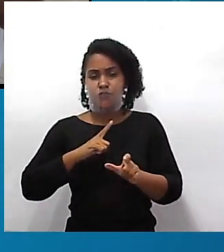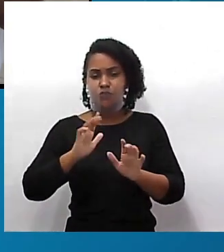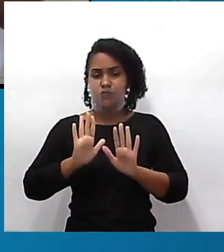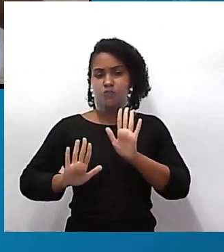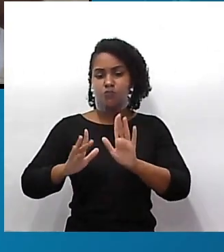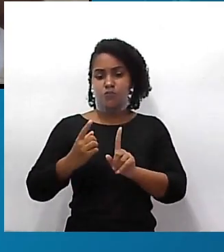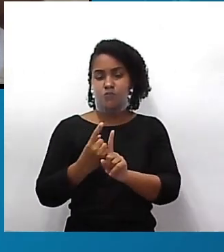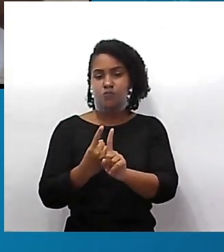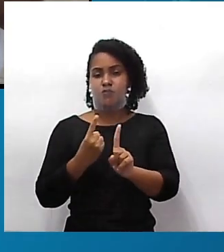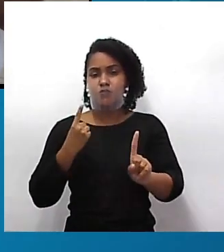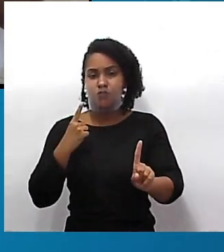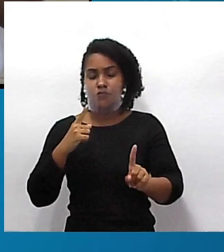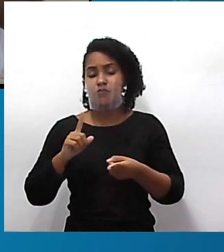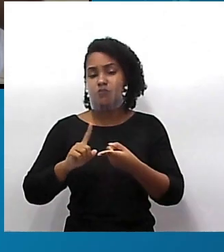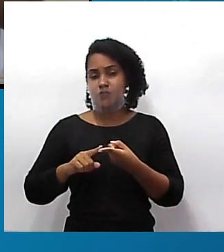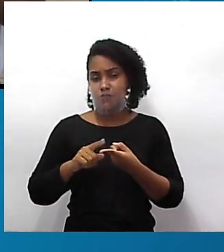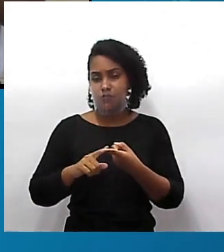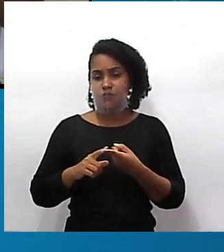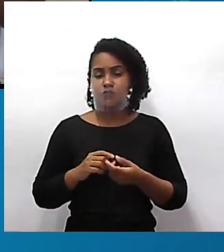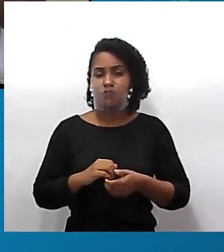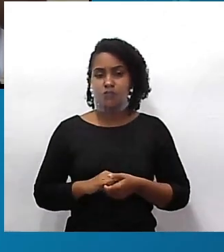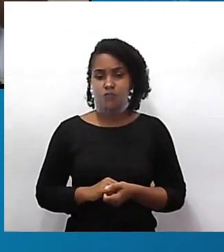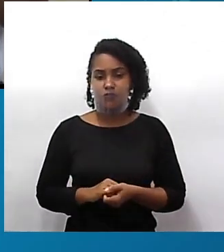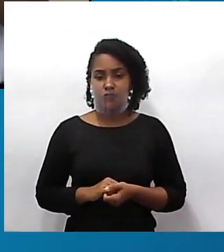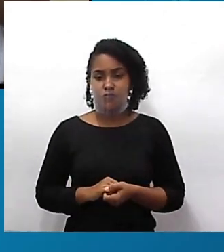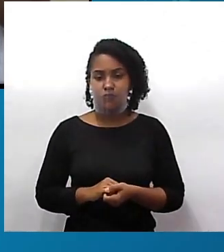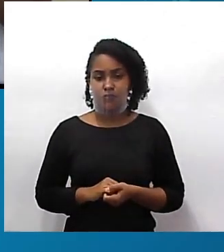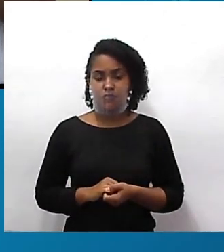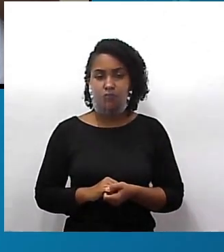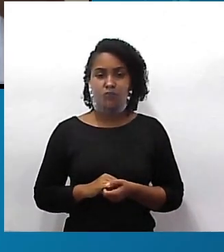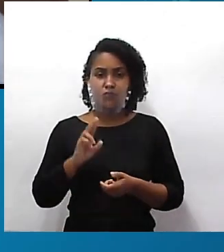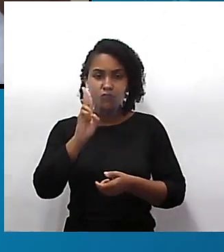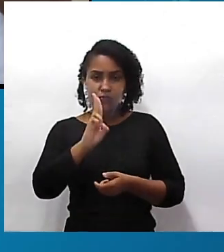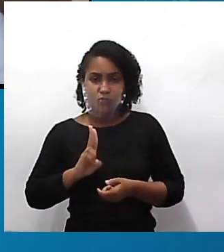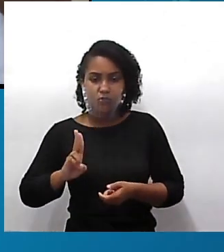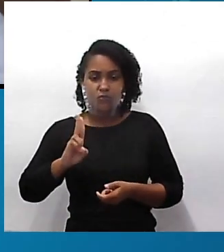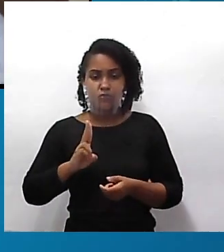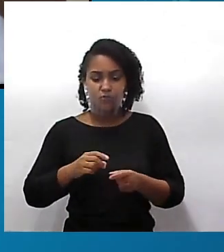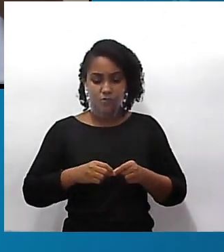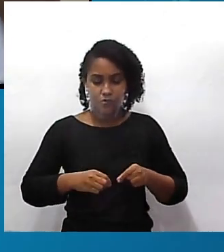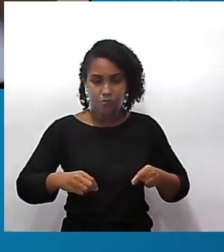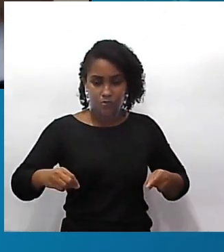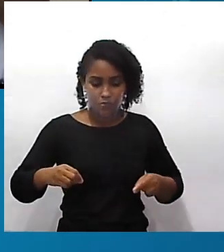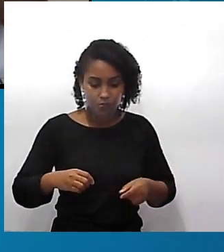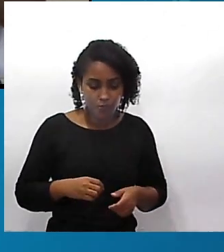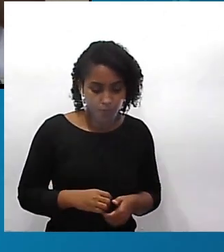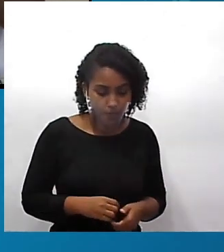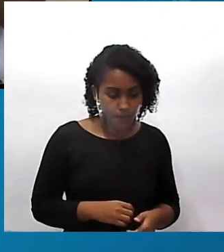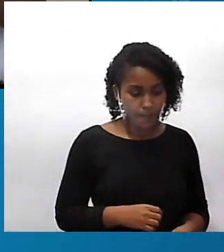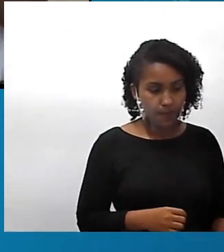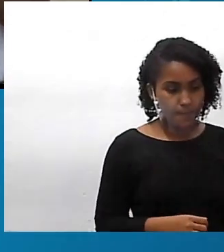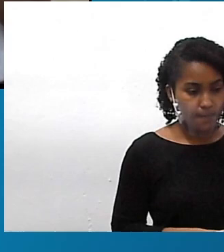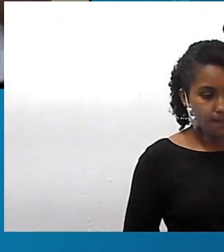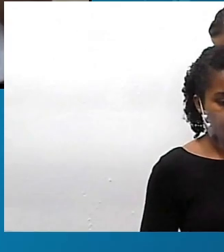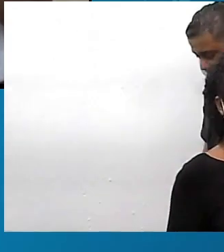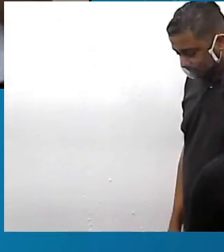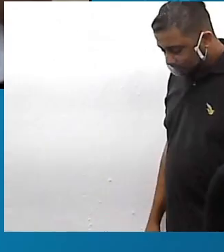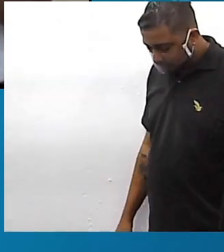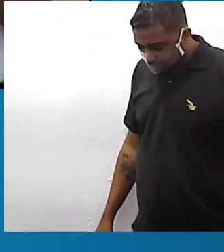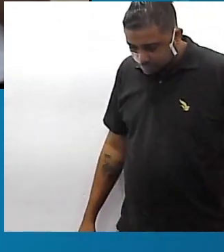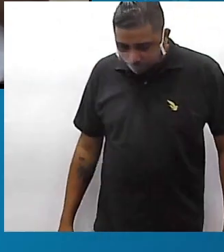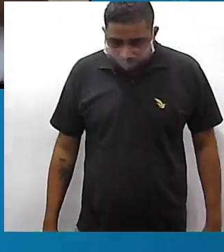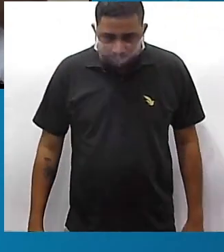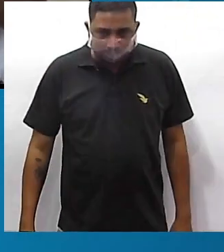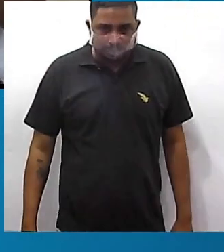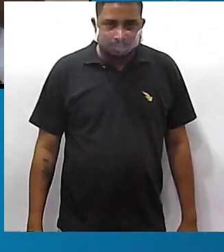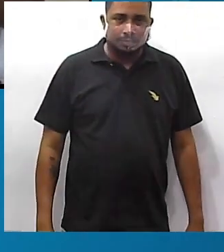seu distanciamento entre umas e as outras, né? Utilização de fitas zebradas para a separação entre o indivíduo